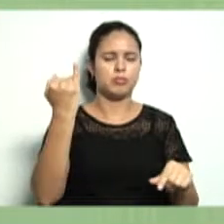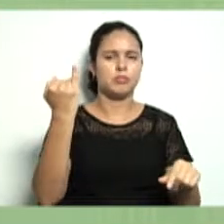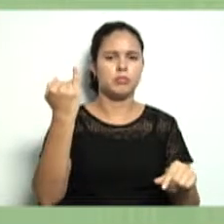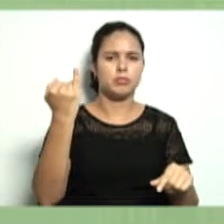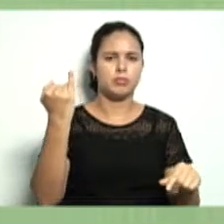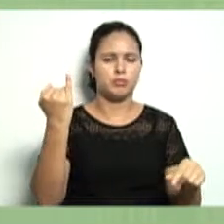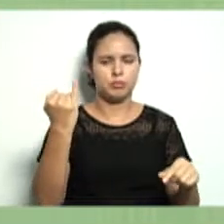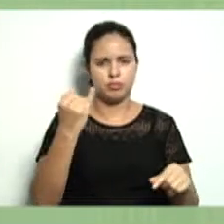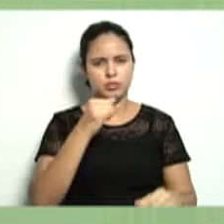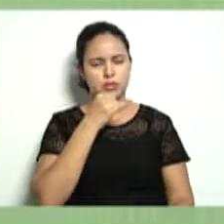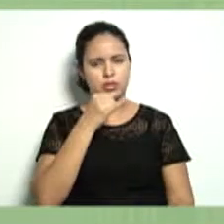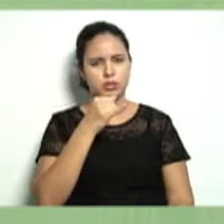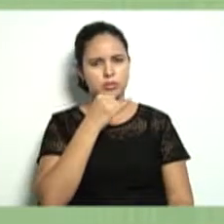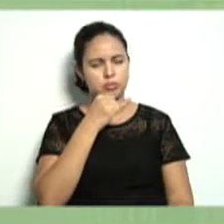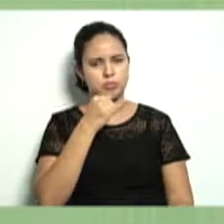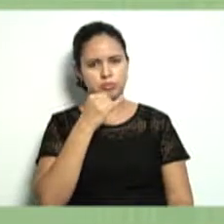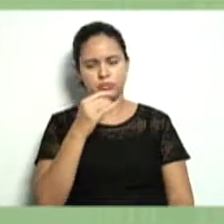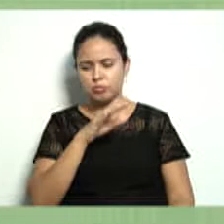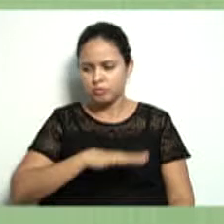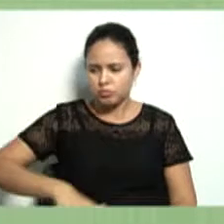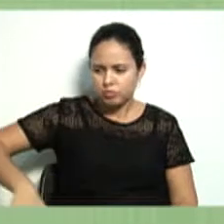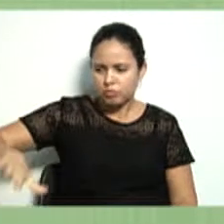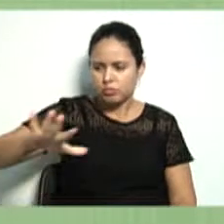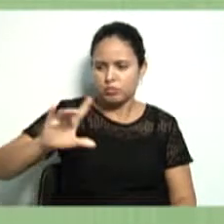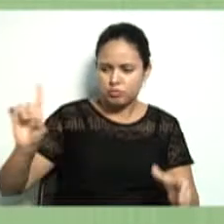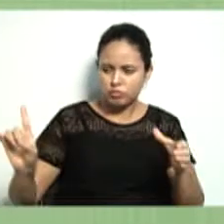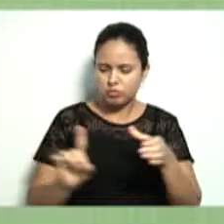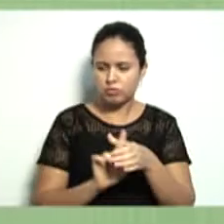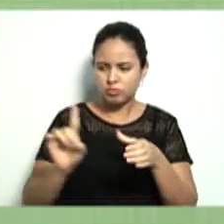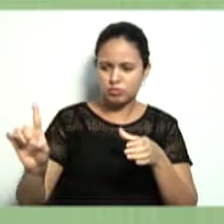os fornecedores, todos os cooperados